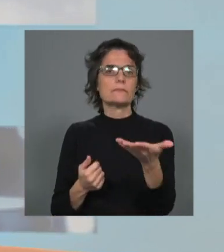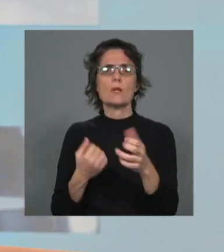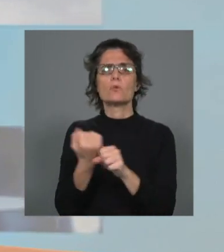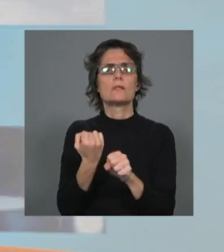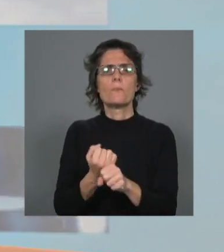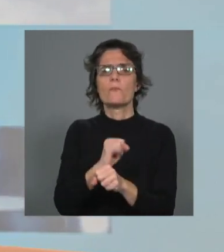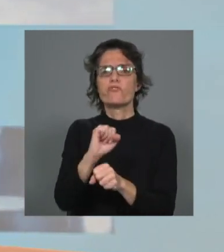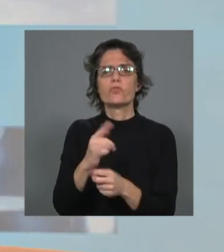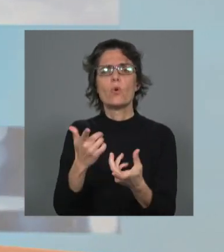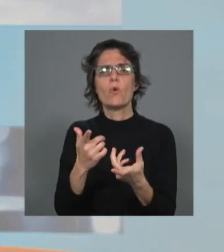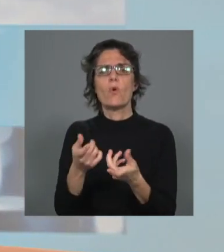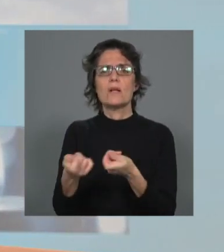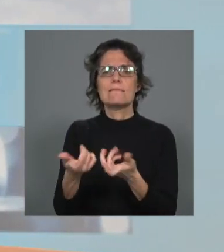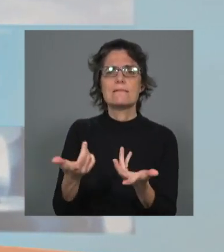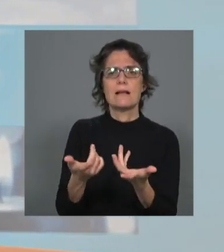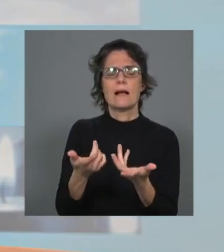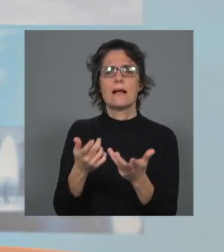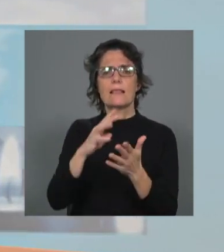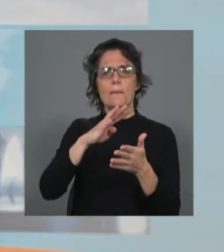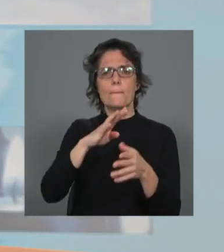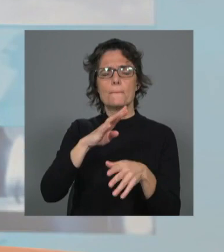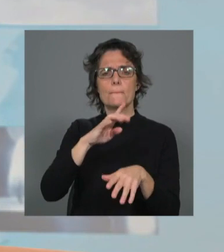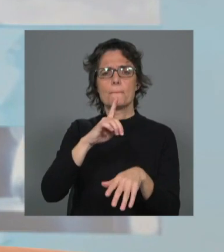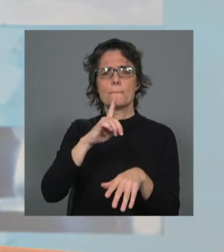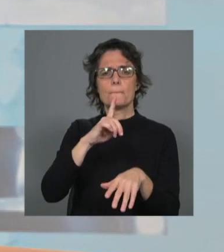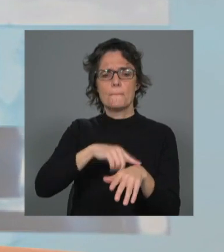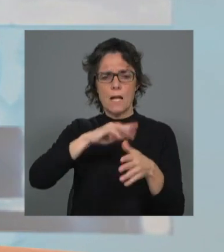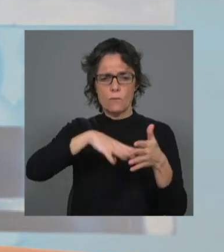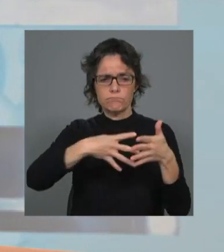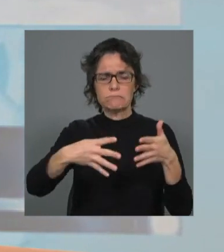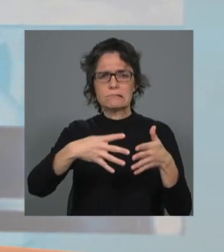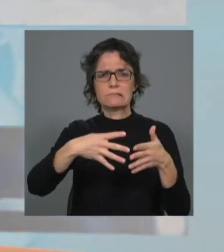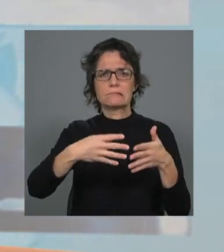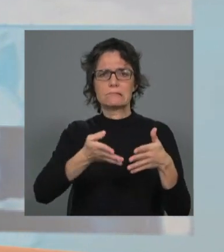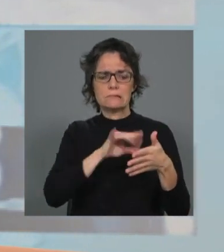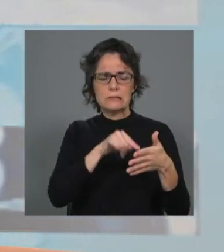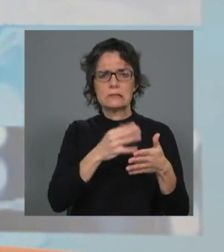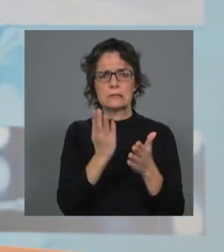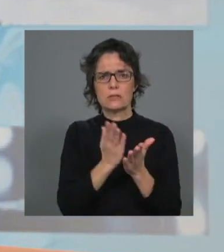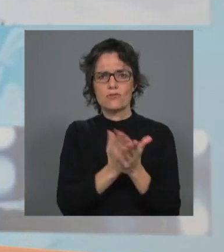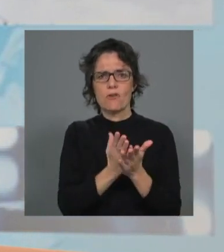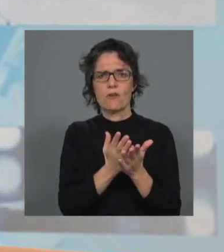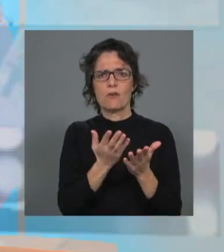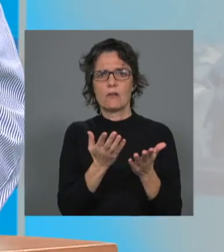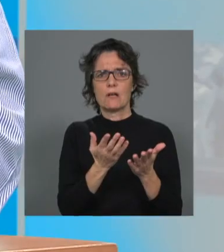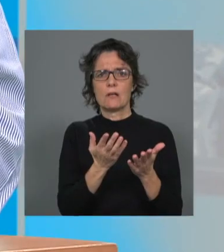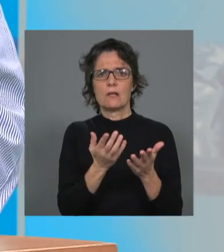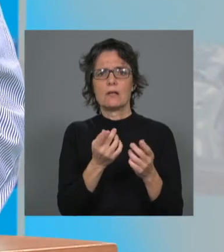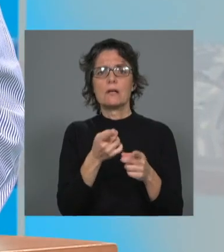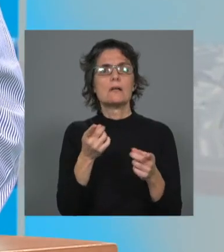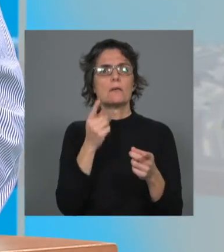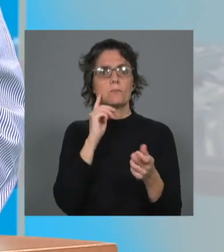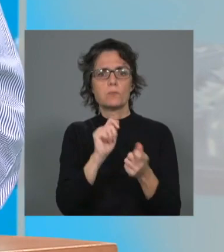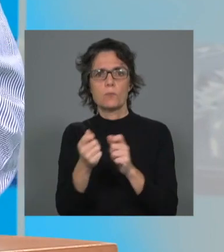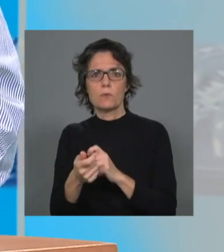esta alteração, esta mexida nos calendários das escolas, isto veio introduzir alguma... Ou não, isto é, tivemos de tudo. Houve